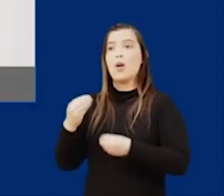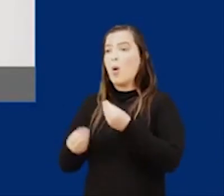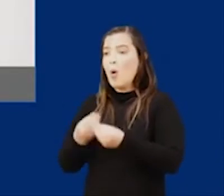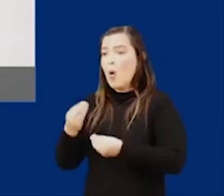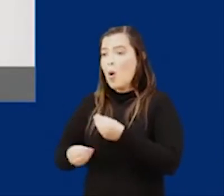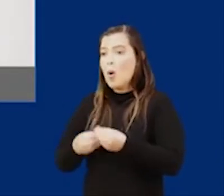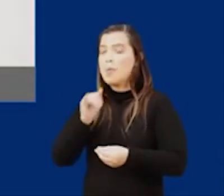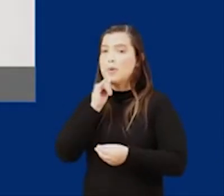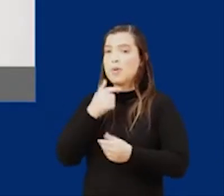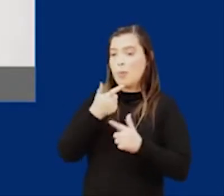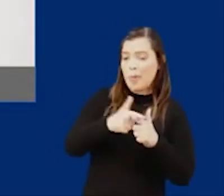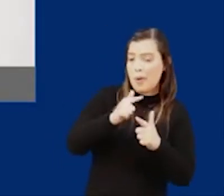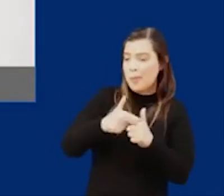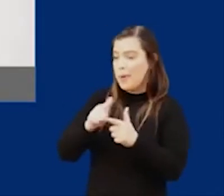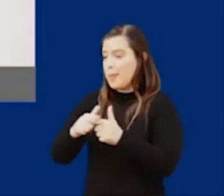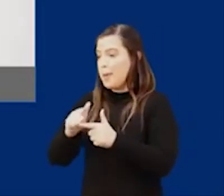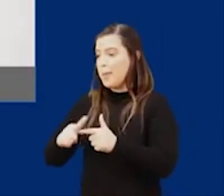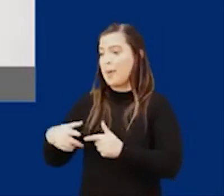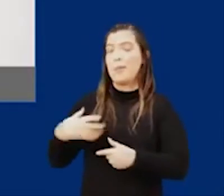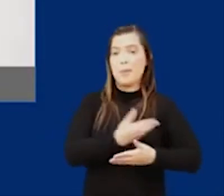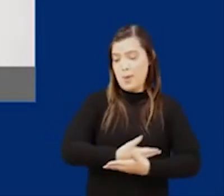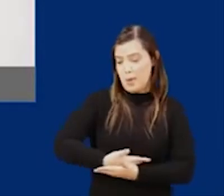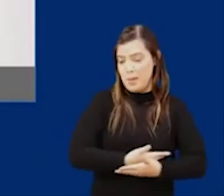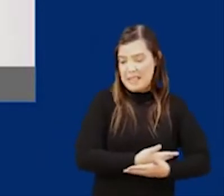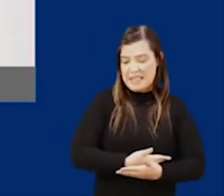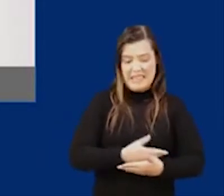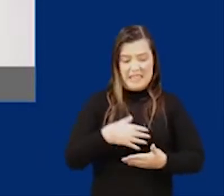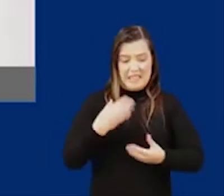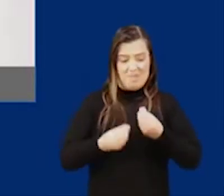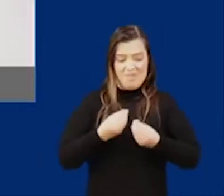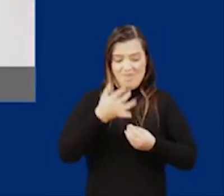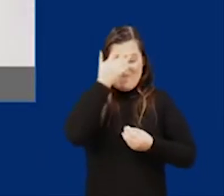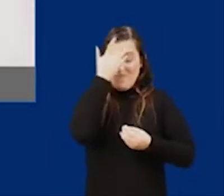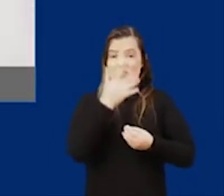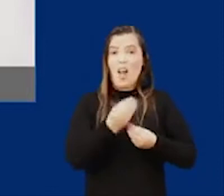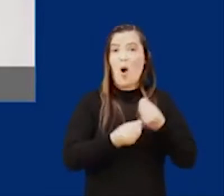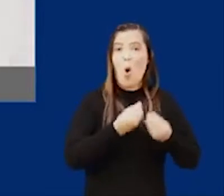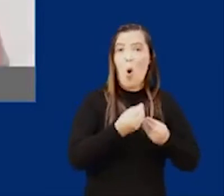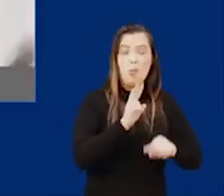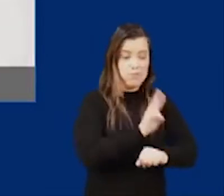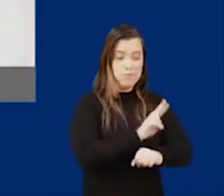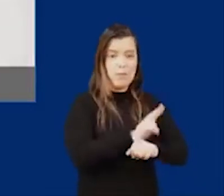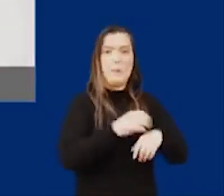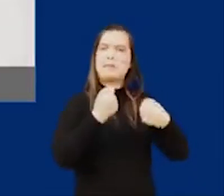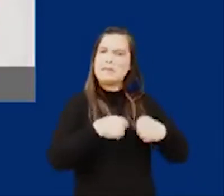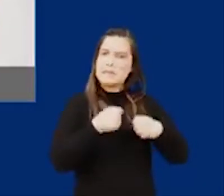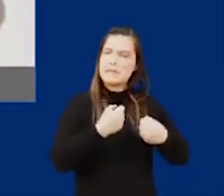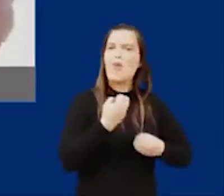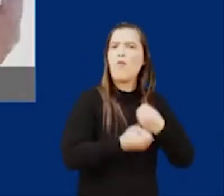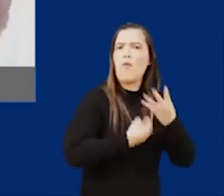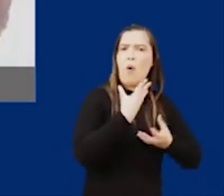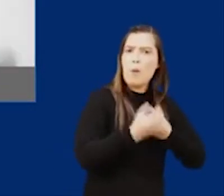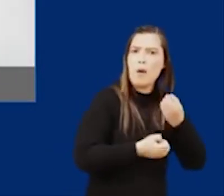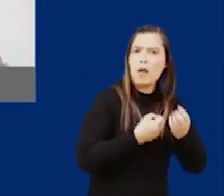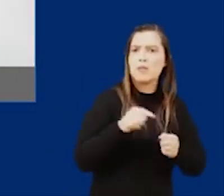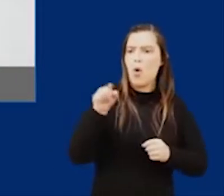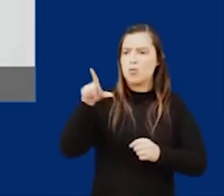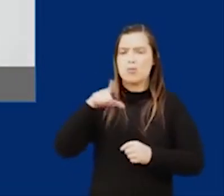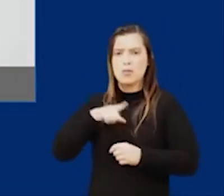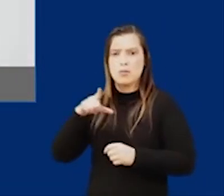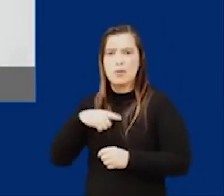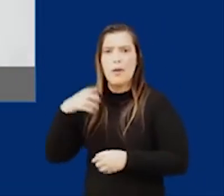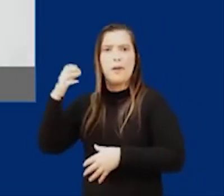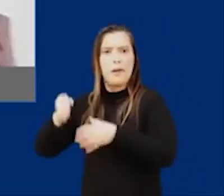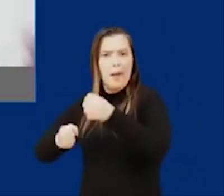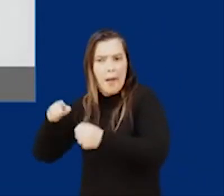ele chega, a gente não sabe como vai ser. Então, essa mulher precisa ter essa informação sobre bancos de leite, sobre as